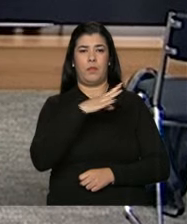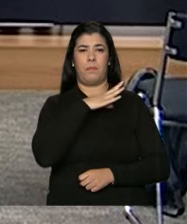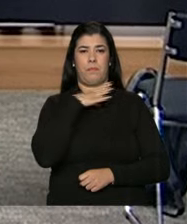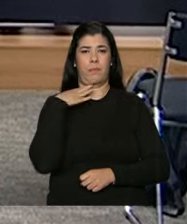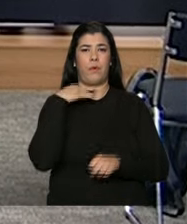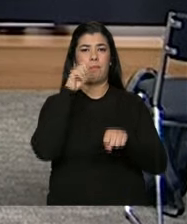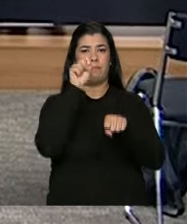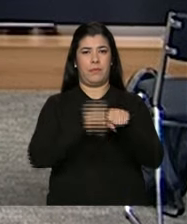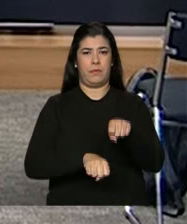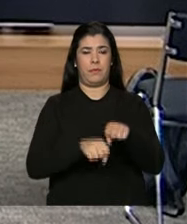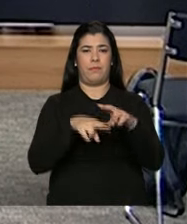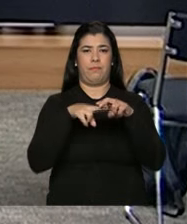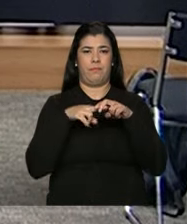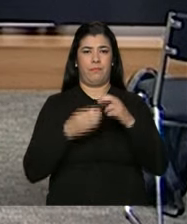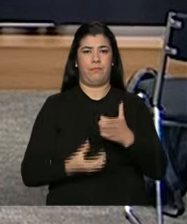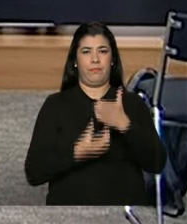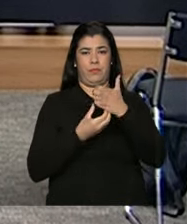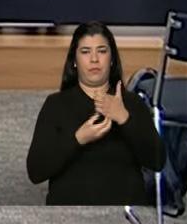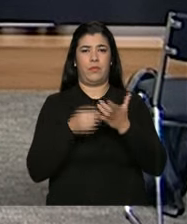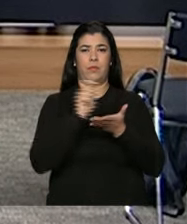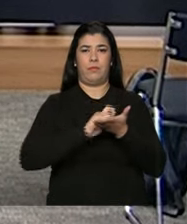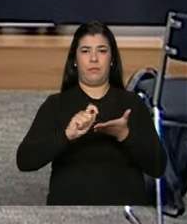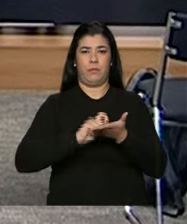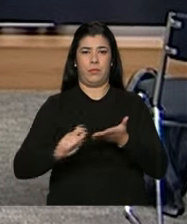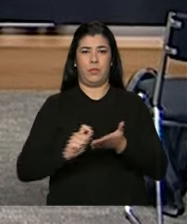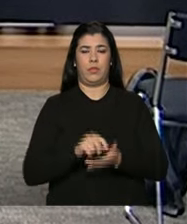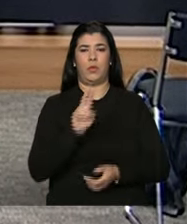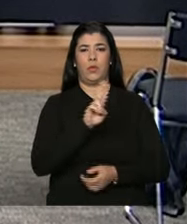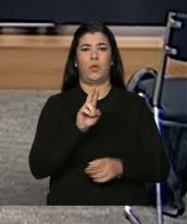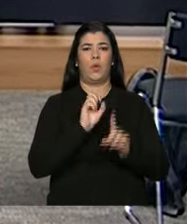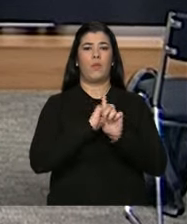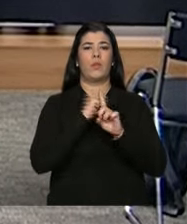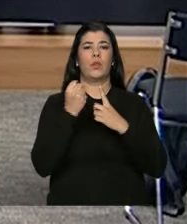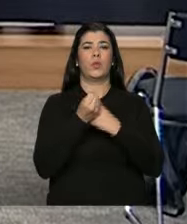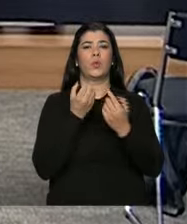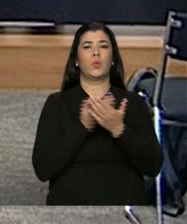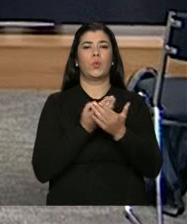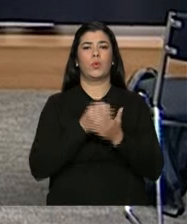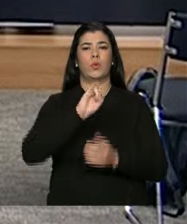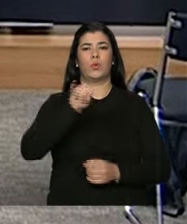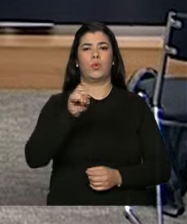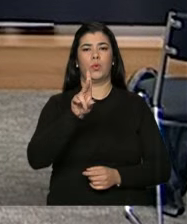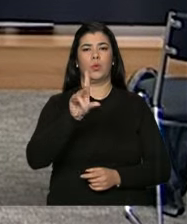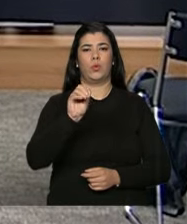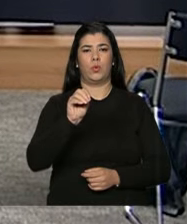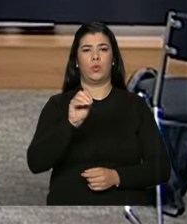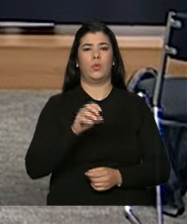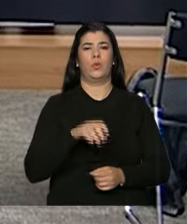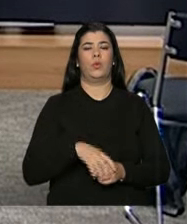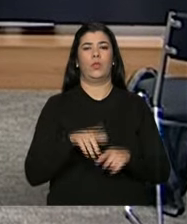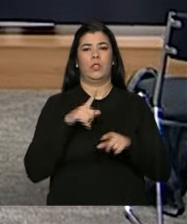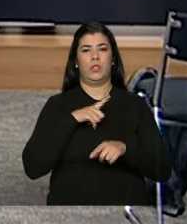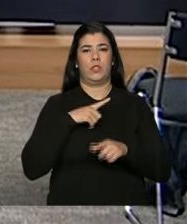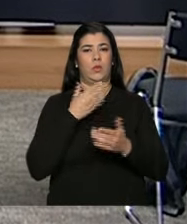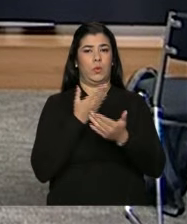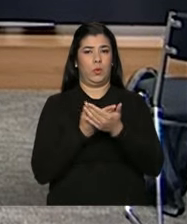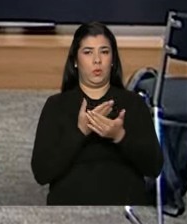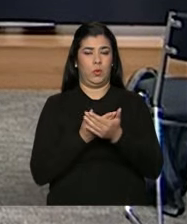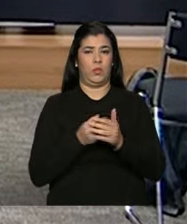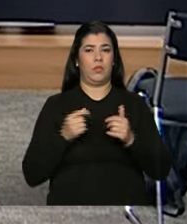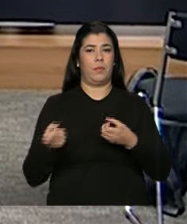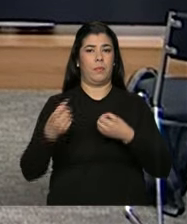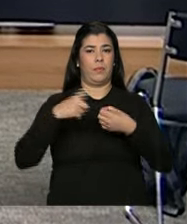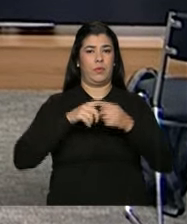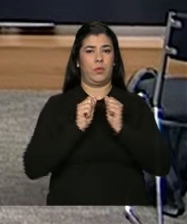fogo, é de autoria do sociólogo Júlio Jacobo. A divulgação do estudo é feita em